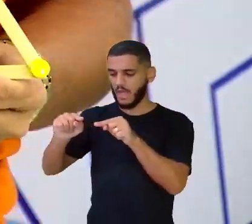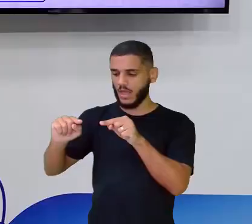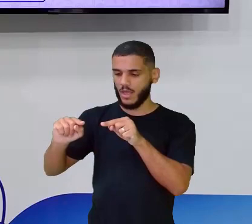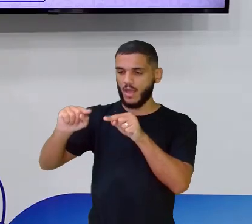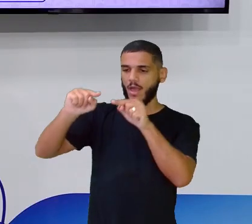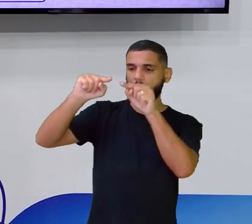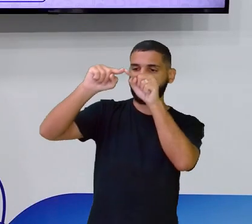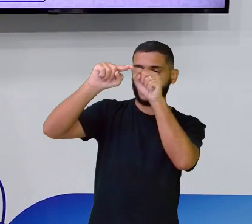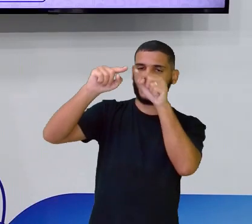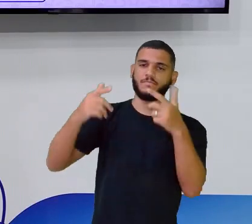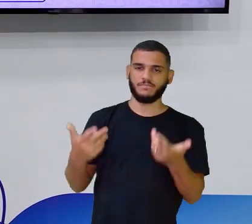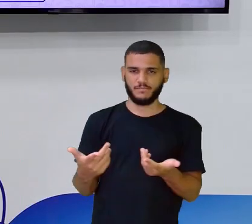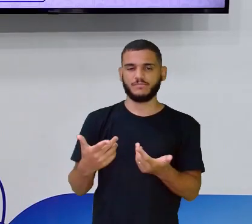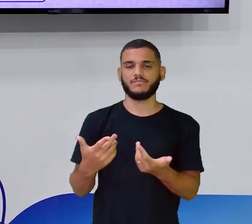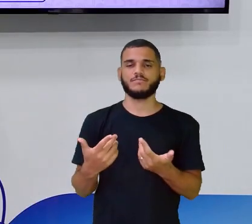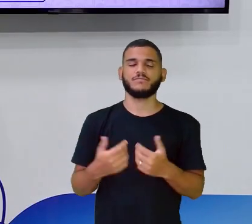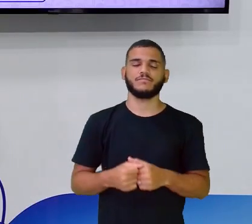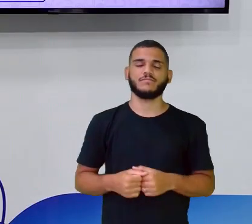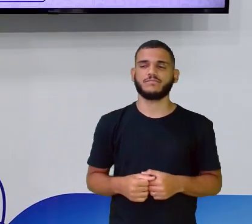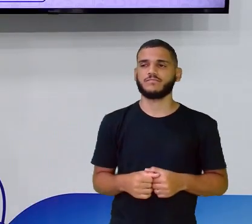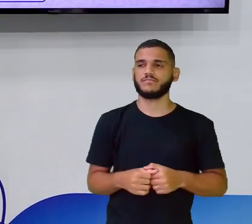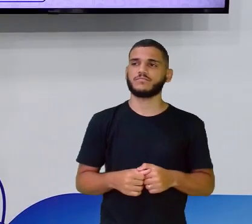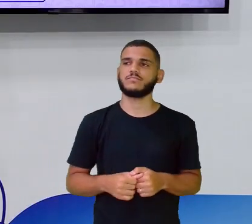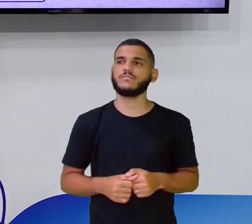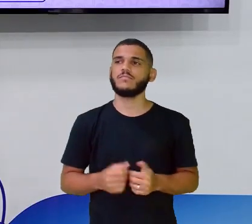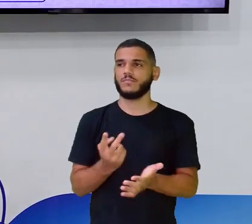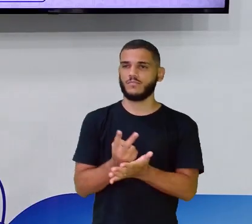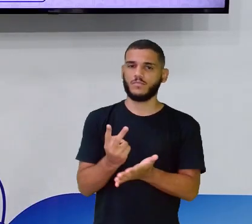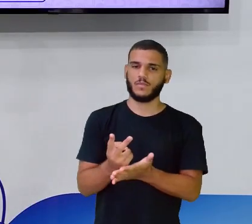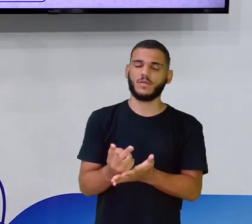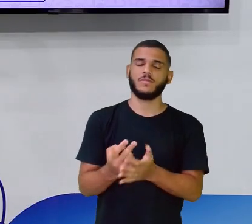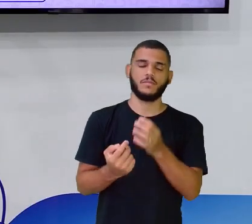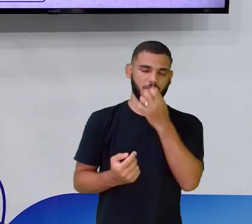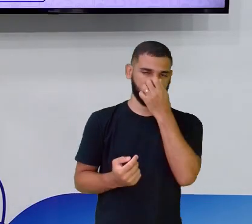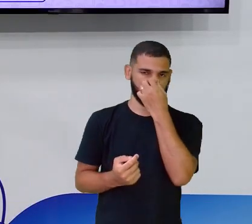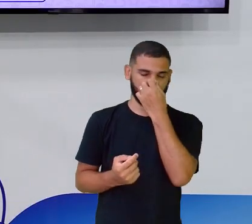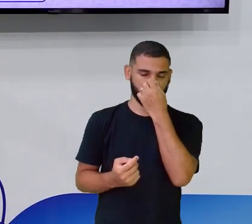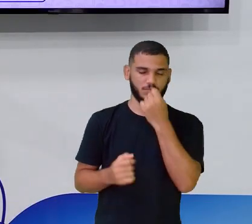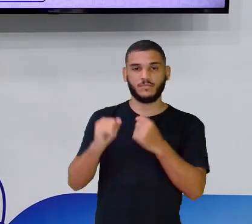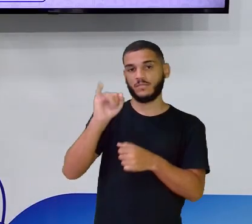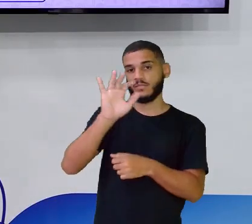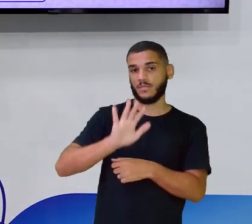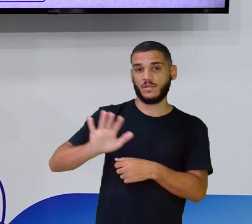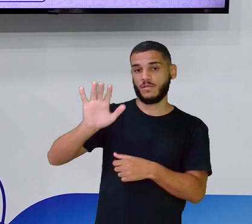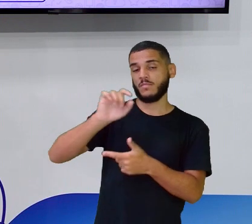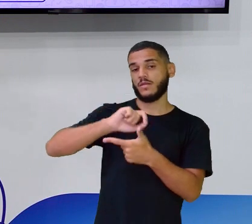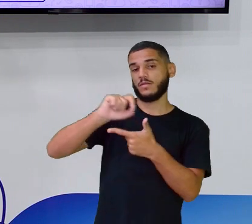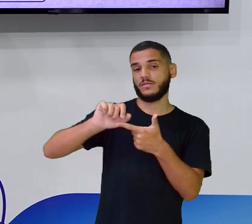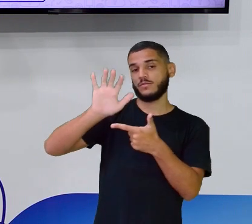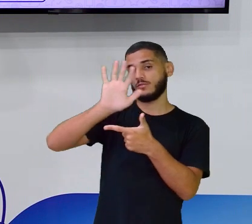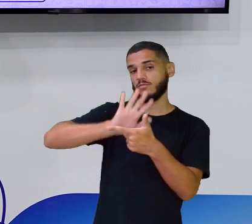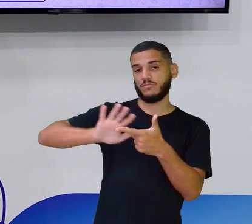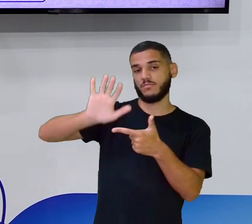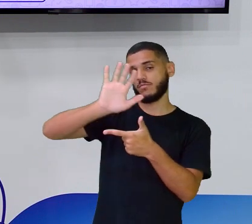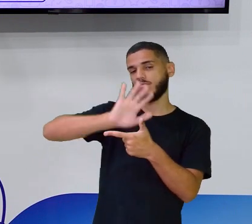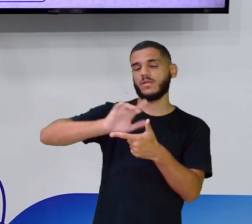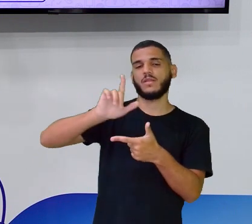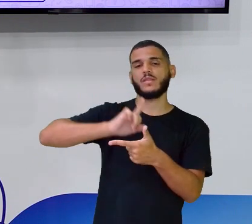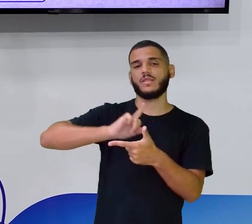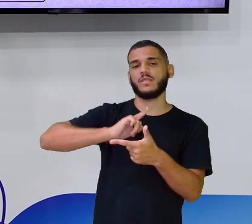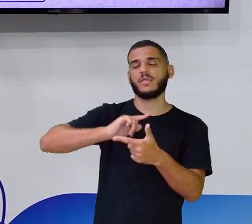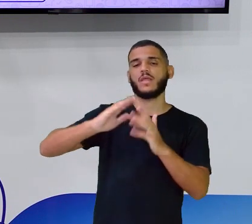segmentos de reta. Tranquilo? Vamos continuar. Figura plana, poligonal,